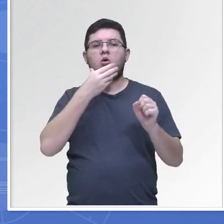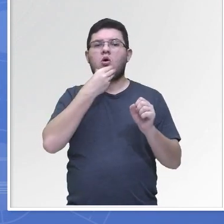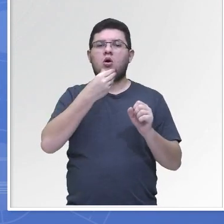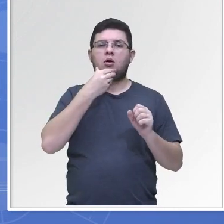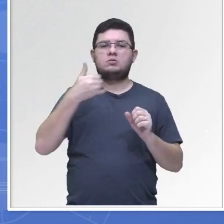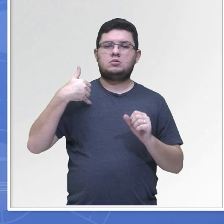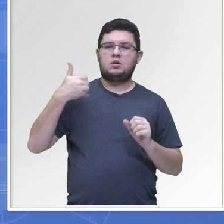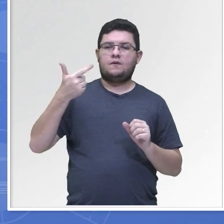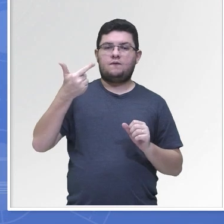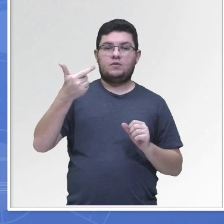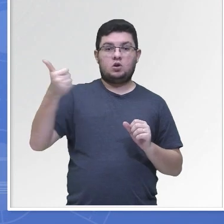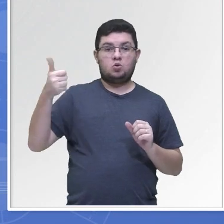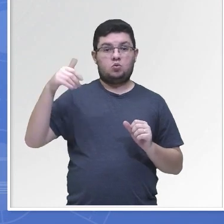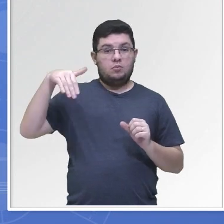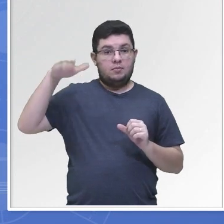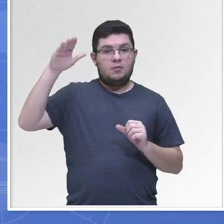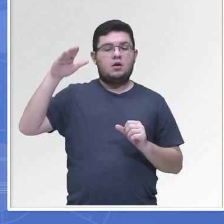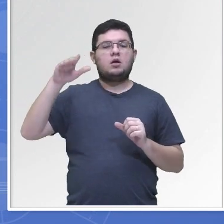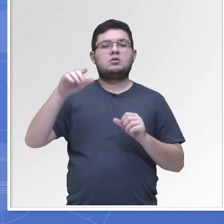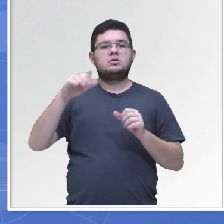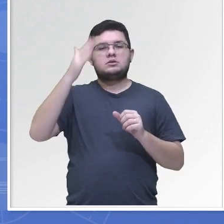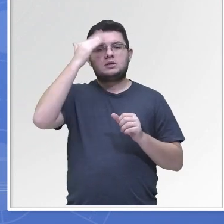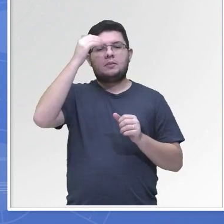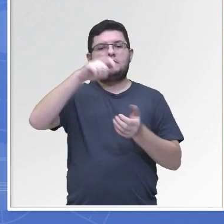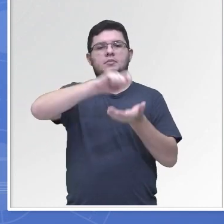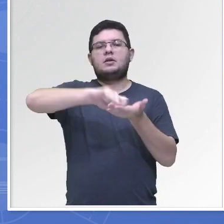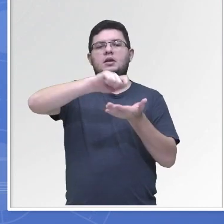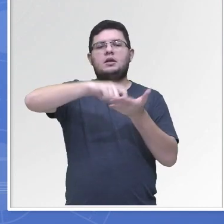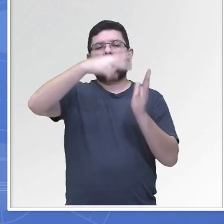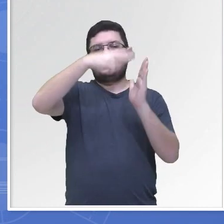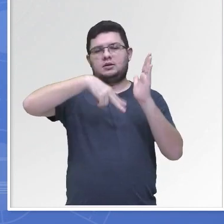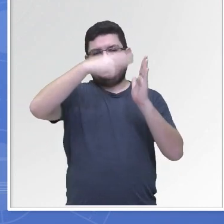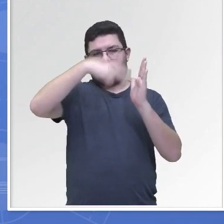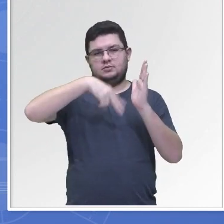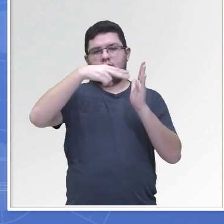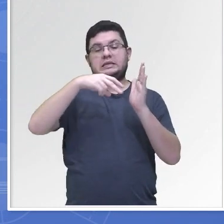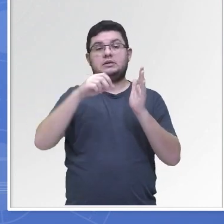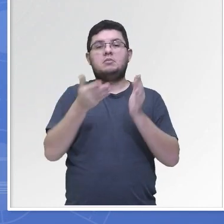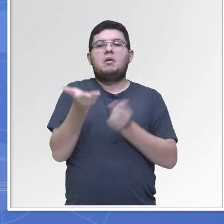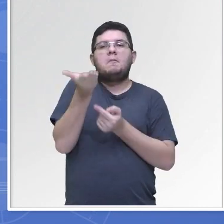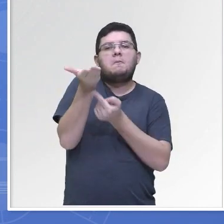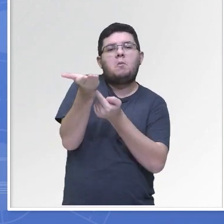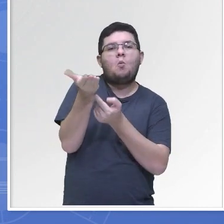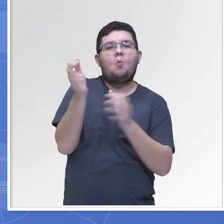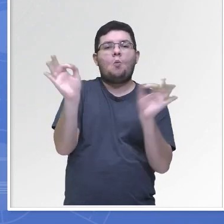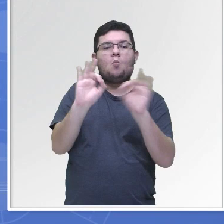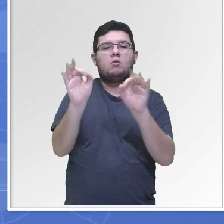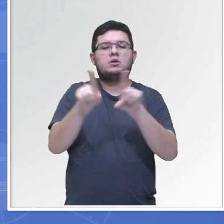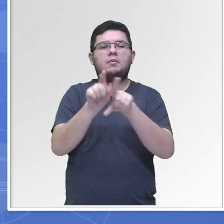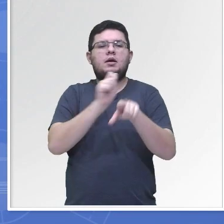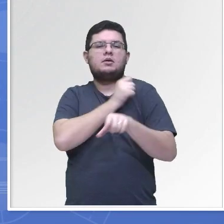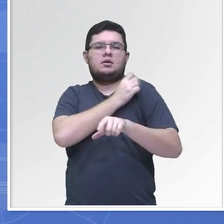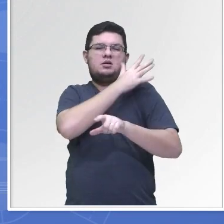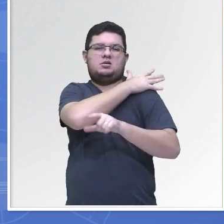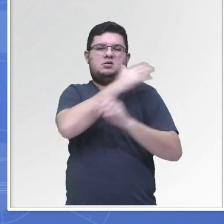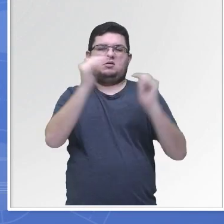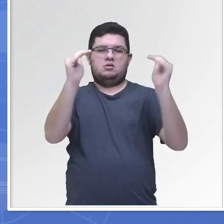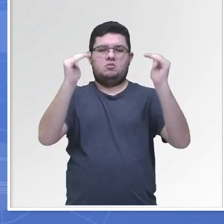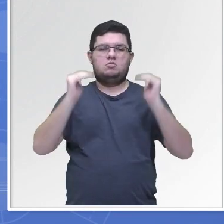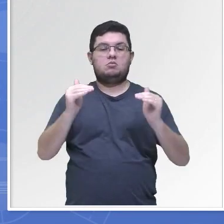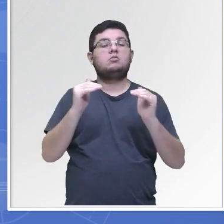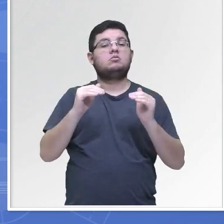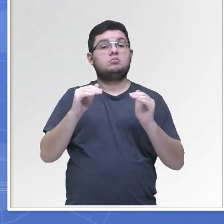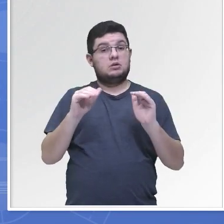alfabetizados e que não fossem mendigos ou soldados rasos, tinham direito ao voto. Então, aí um ponto bem importante,